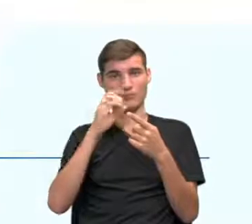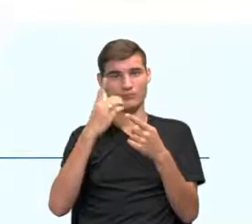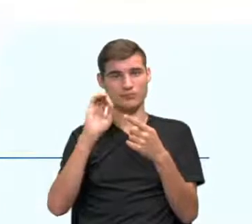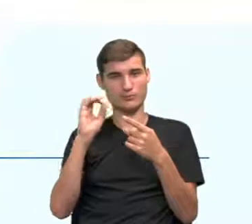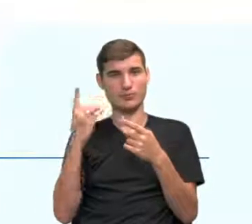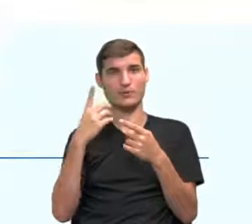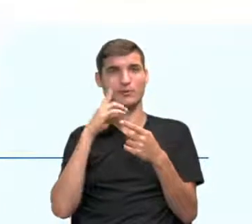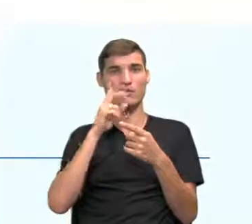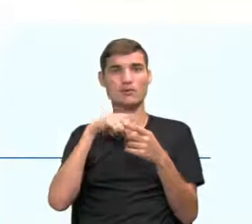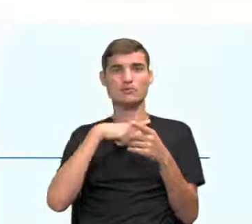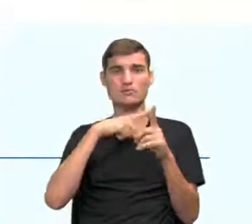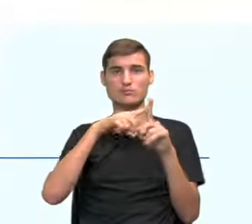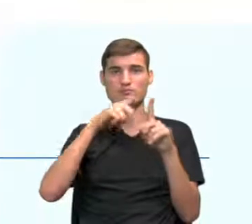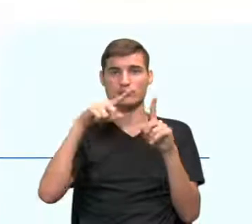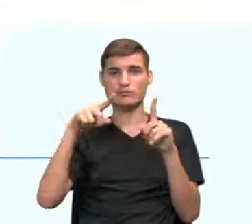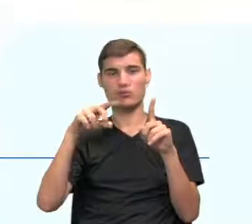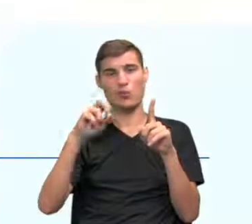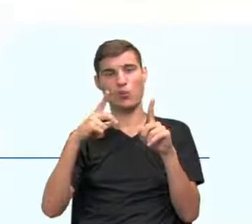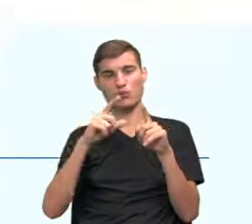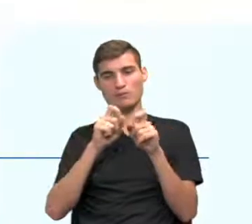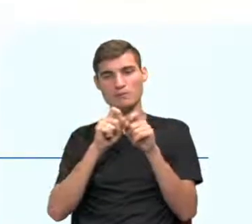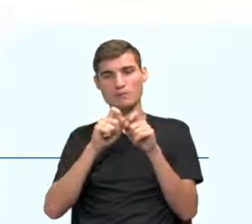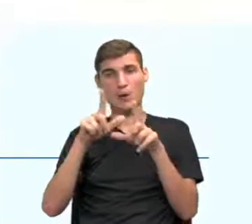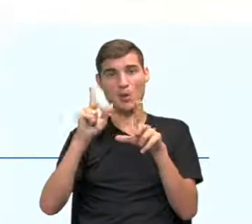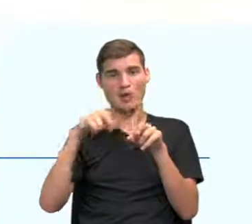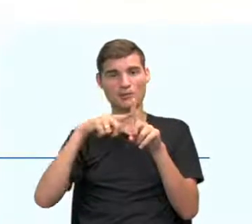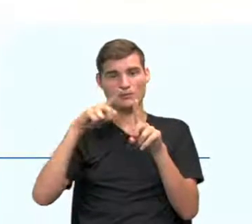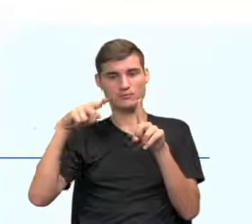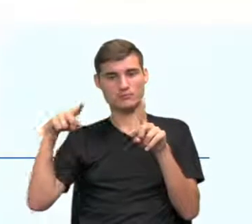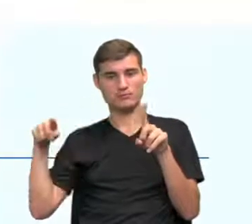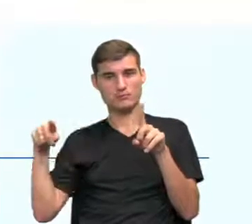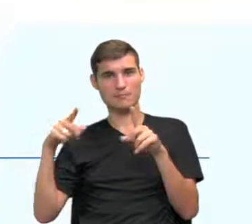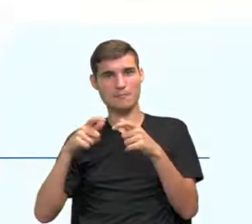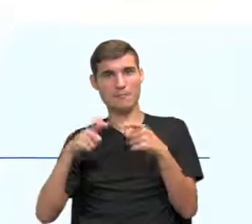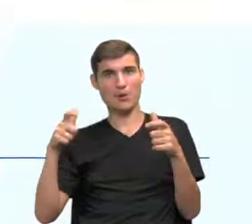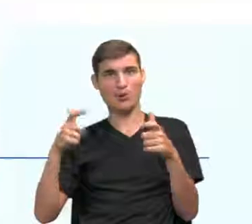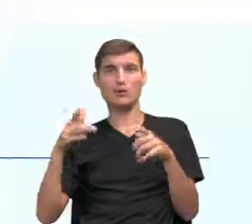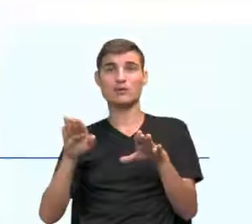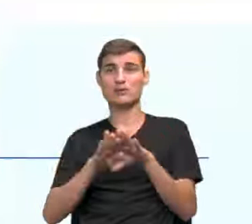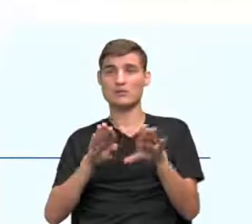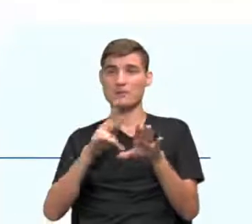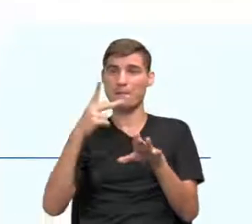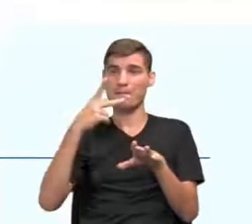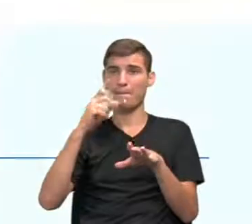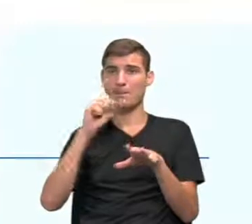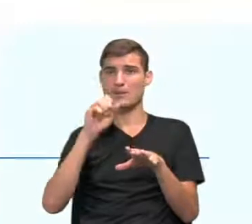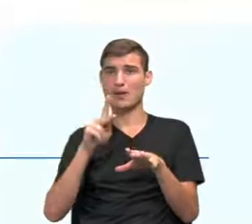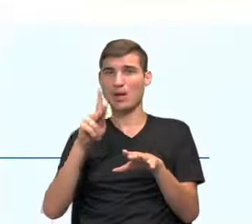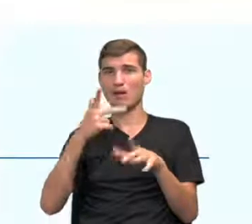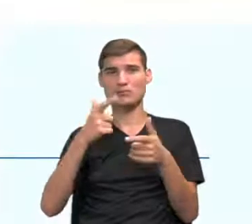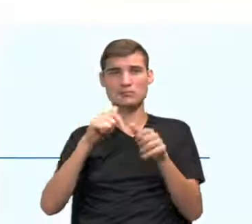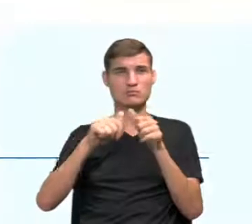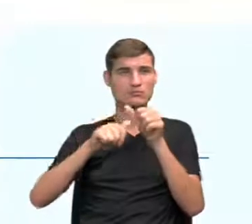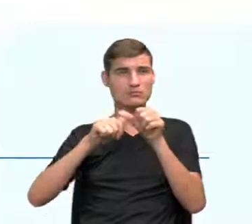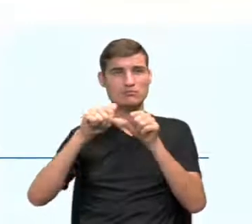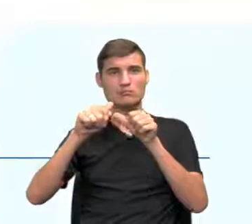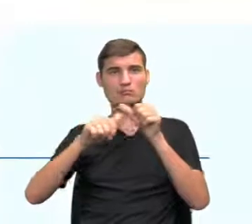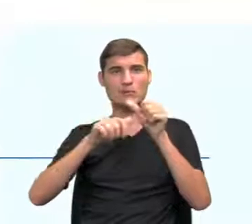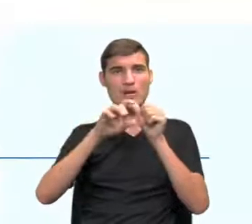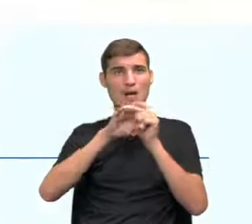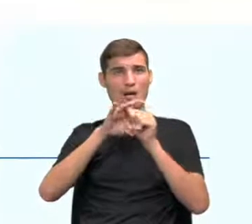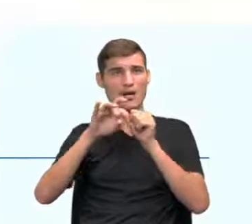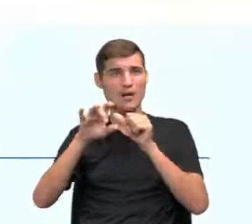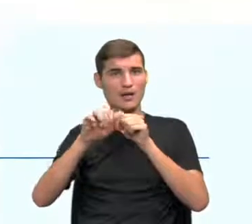uma frequência, ou eu transmito com frequência mais alta. E o PSK, onde eu modifico a frequência em cada